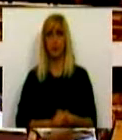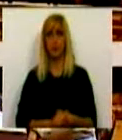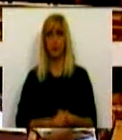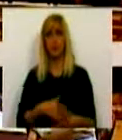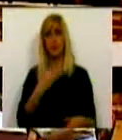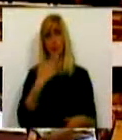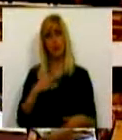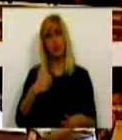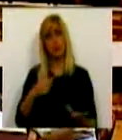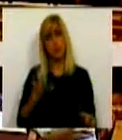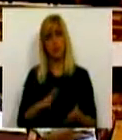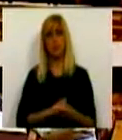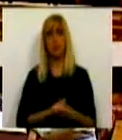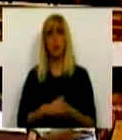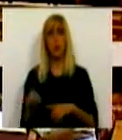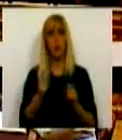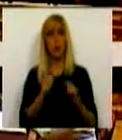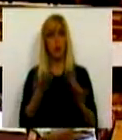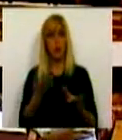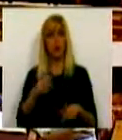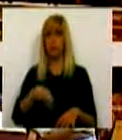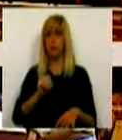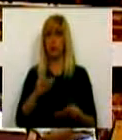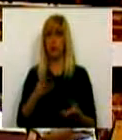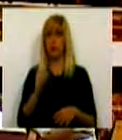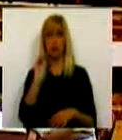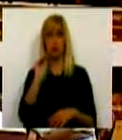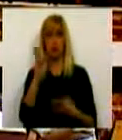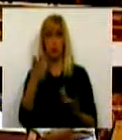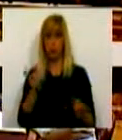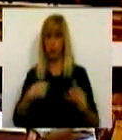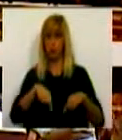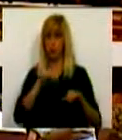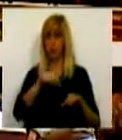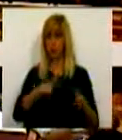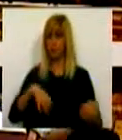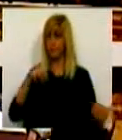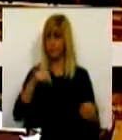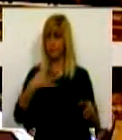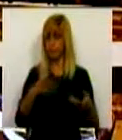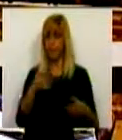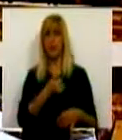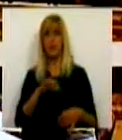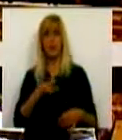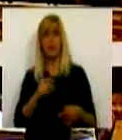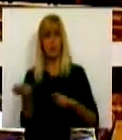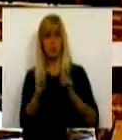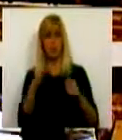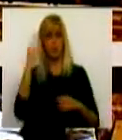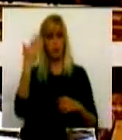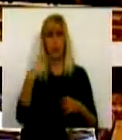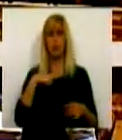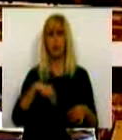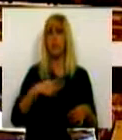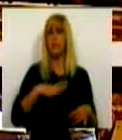Muito obrigado, Sr. Presidente. O debate para o qual o Partido Socialista convocou o plenário desta tarde, em torno do pós-2020, é um debate sobre o futuro do país